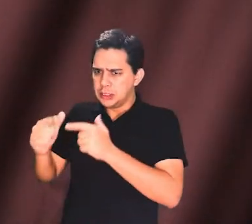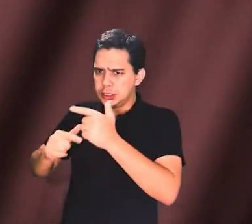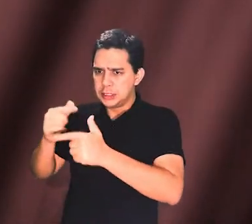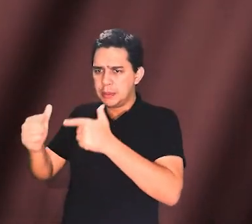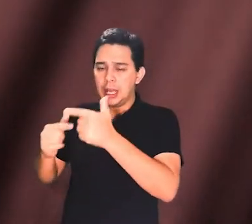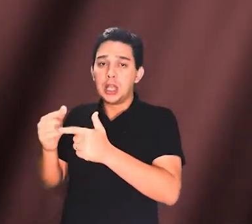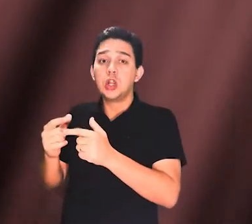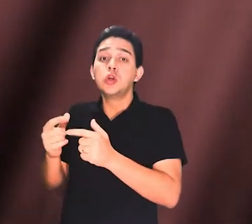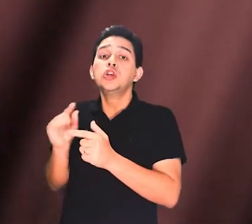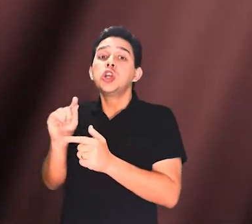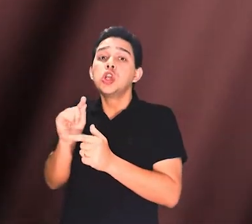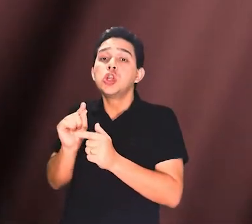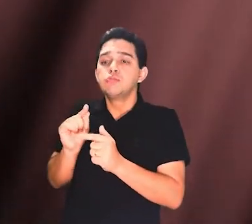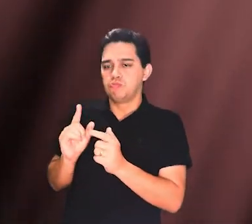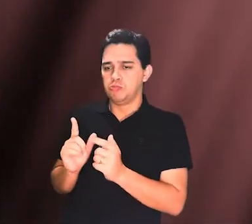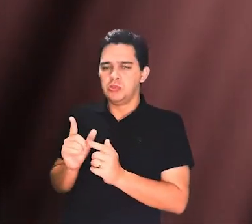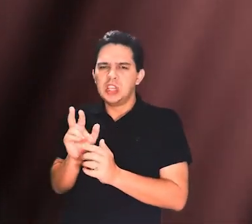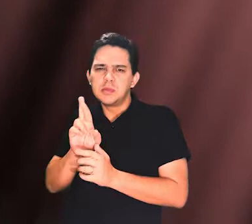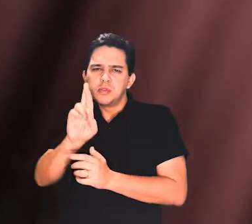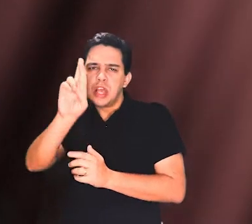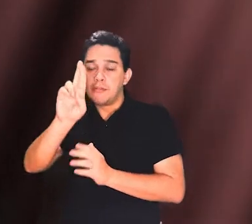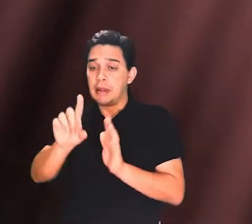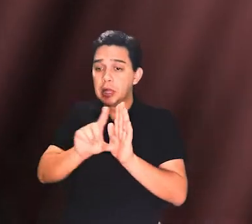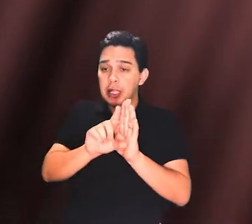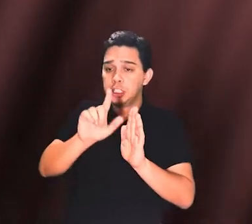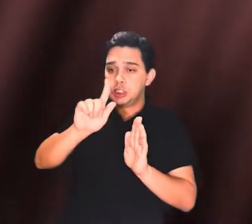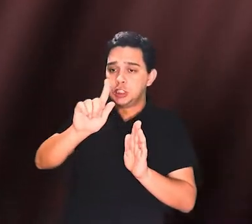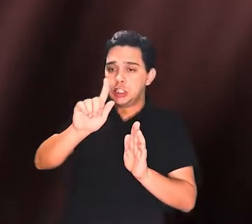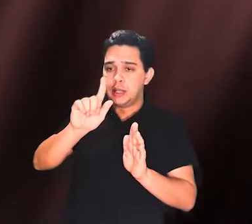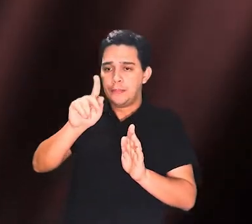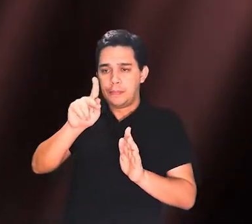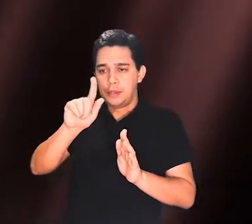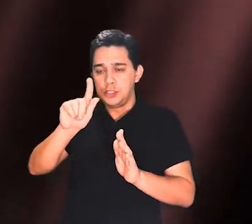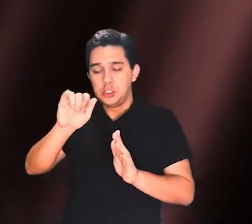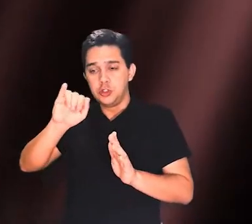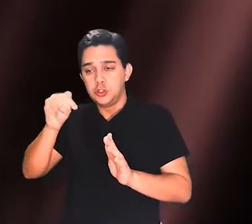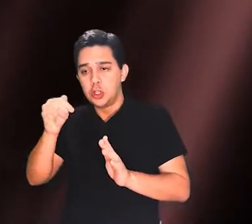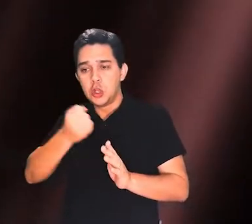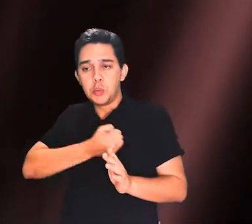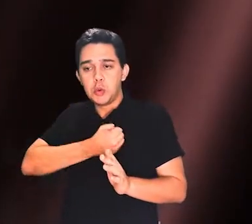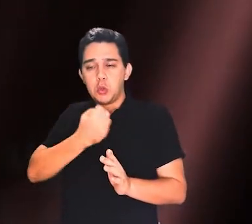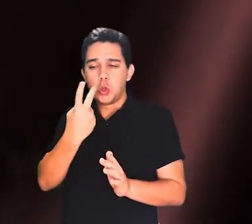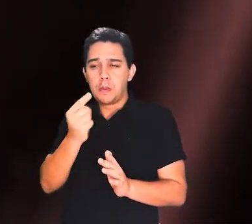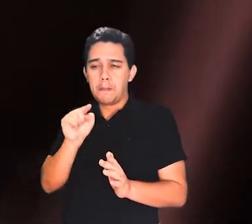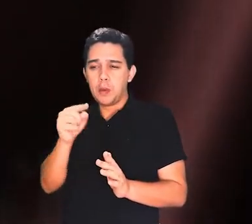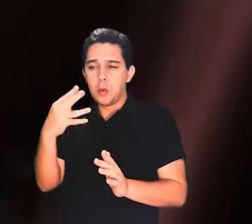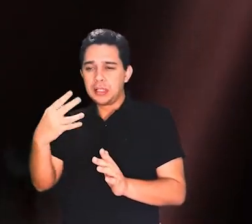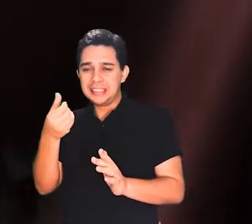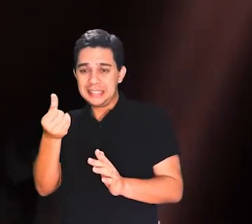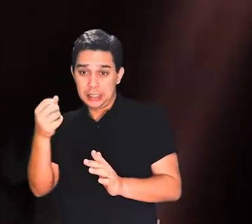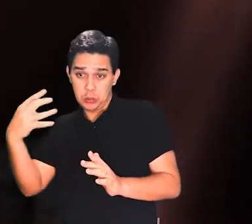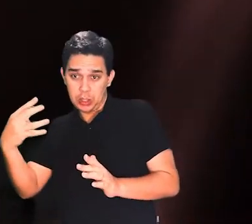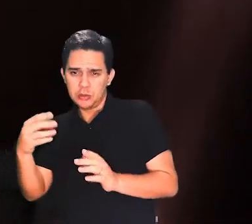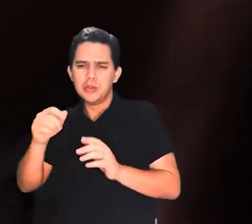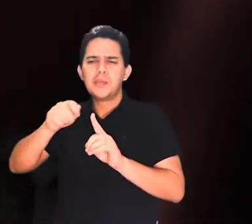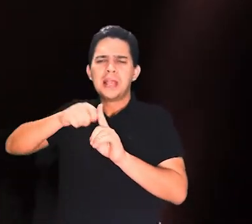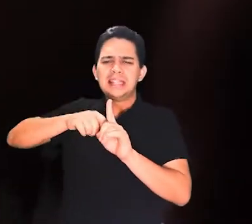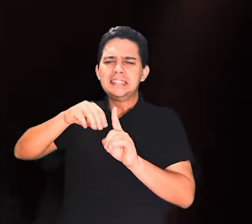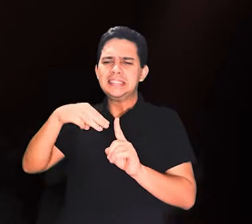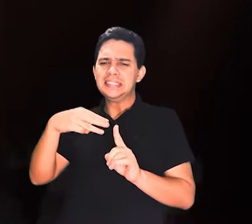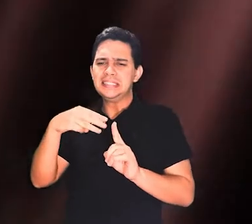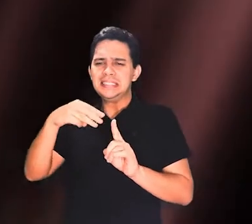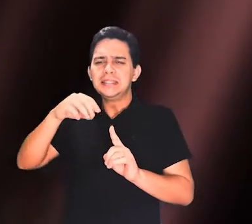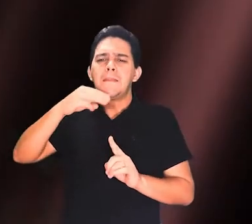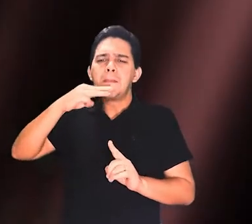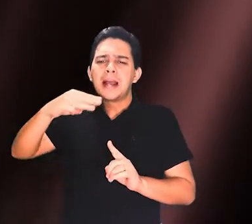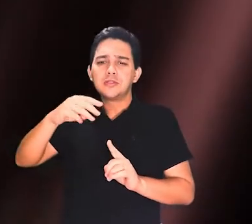2464, de 31 de março de 2022, é inédita em todo o país e foi considerada como um marco institucional. Por